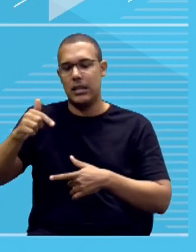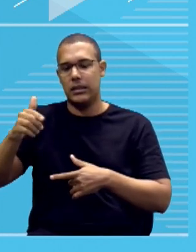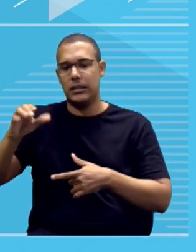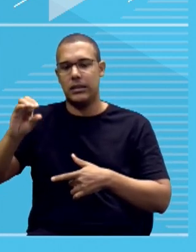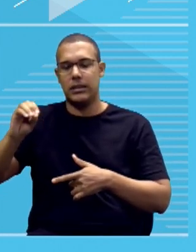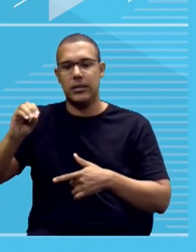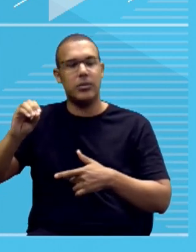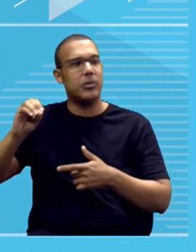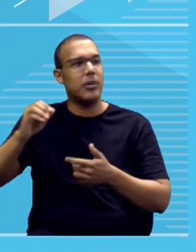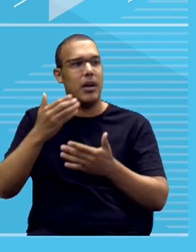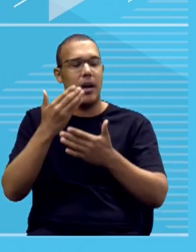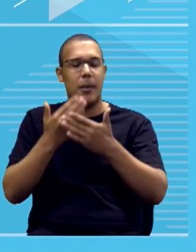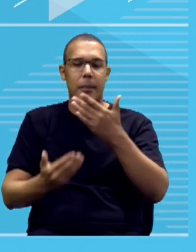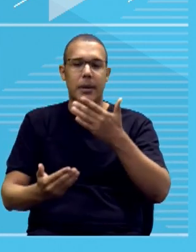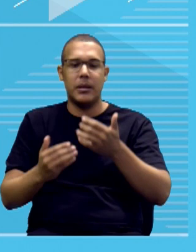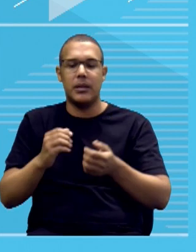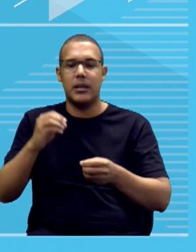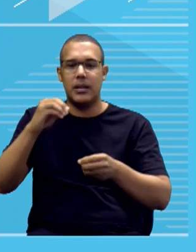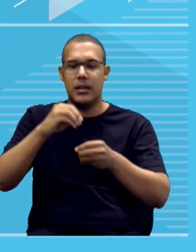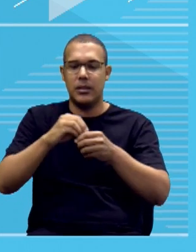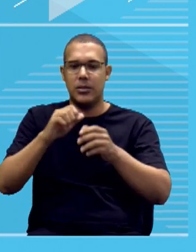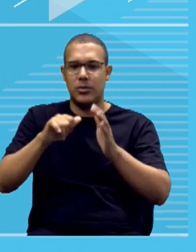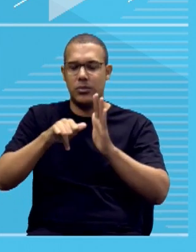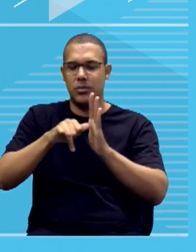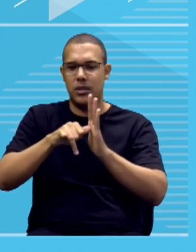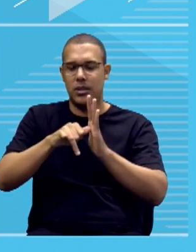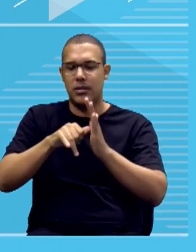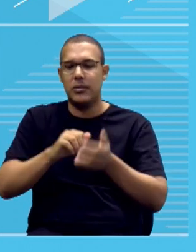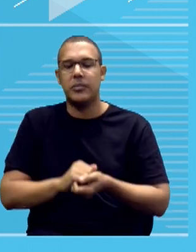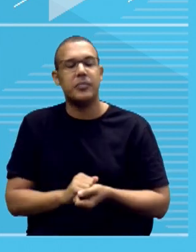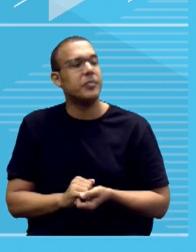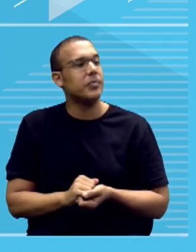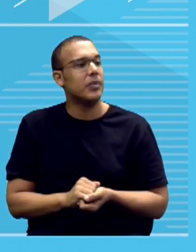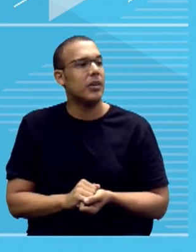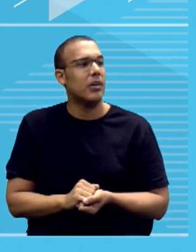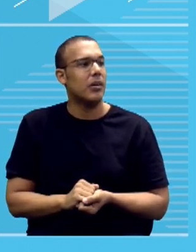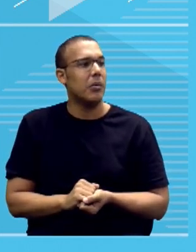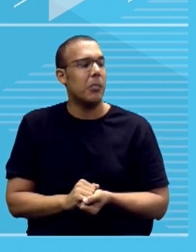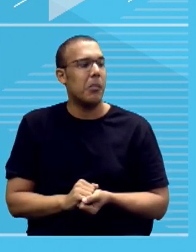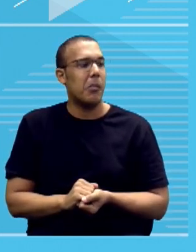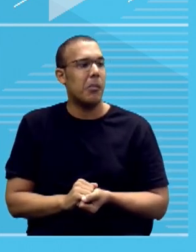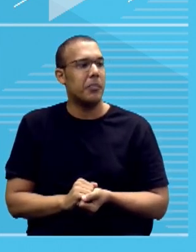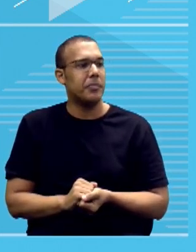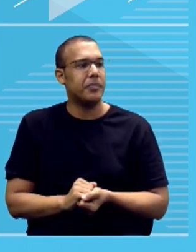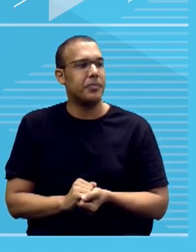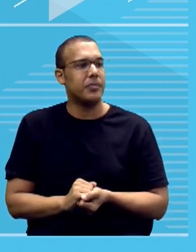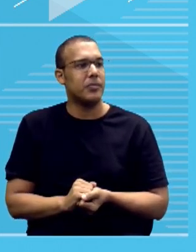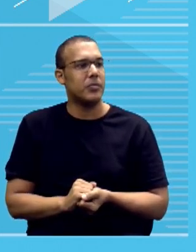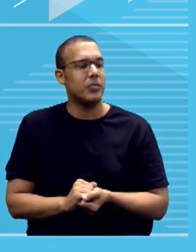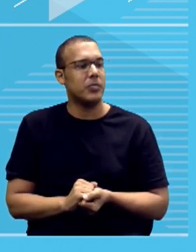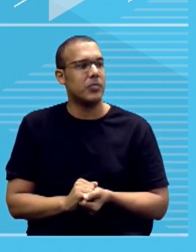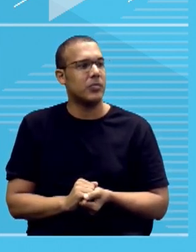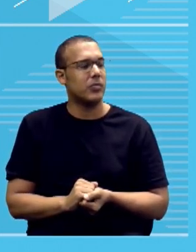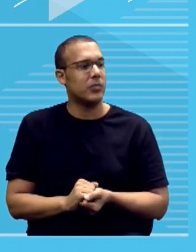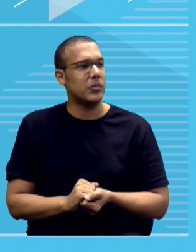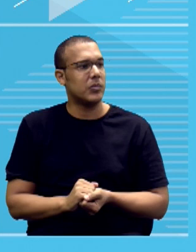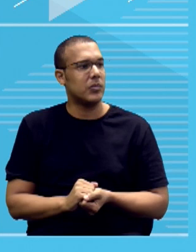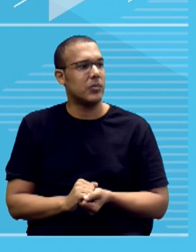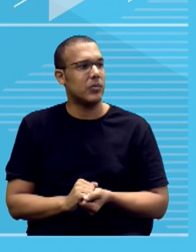tensão dentro do gerador. E pode ser entendida da seguinte maneira.